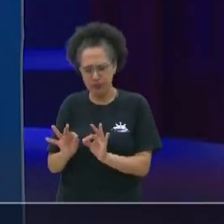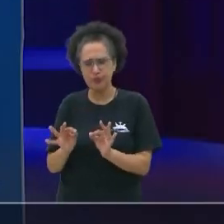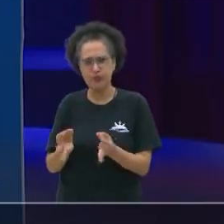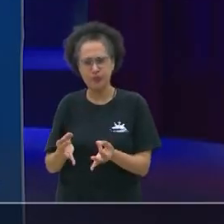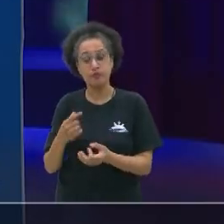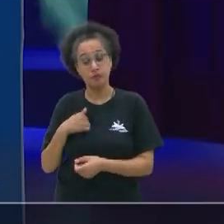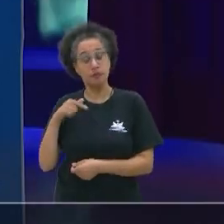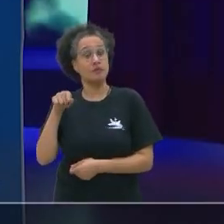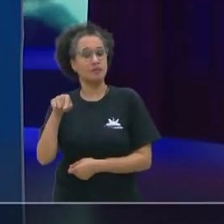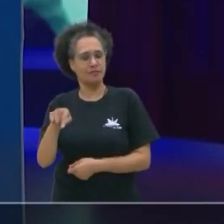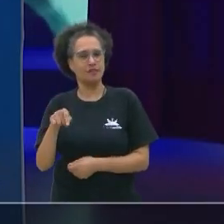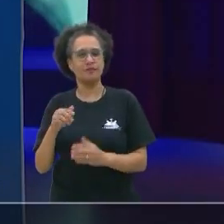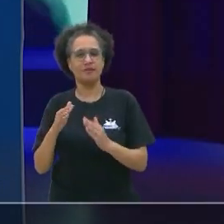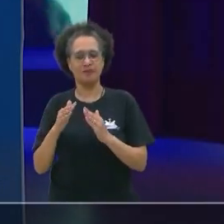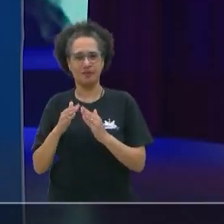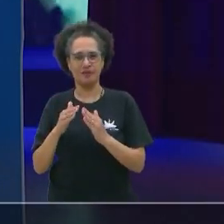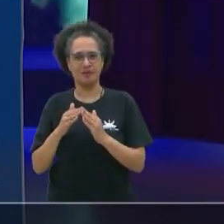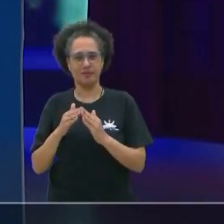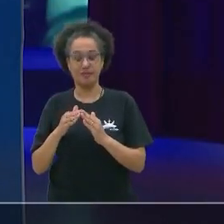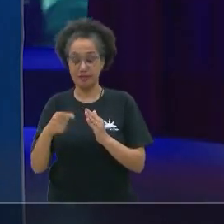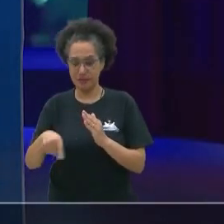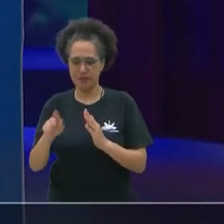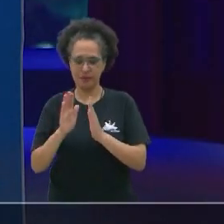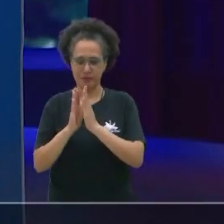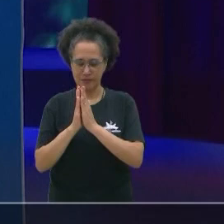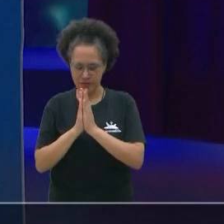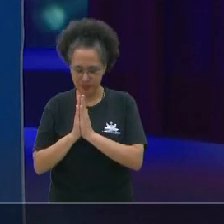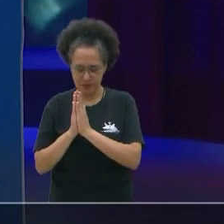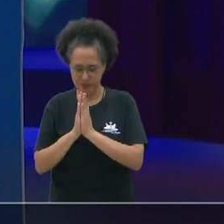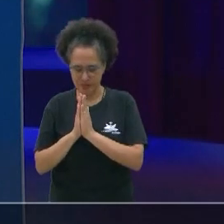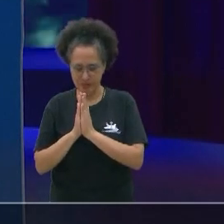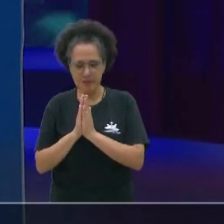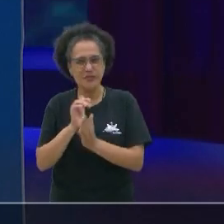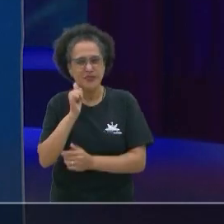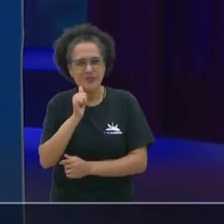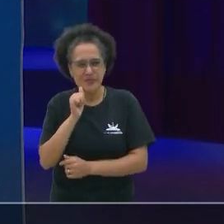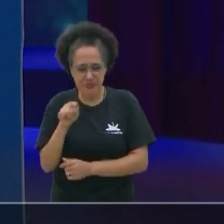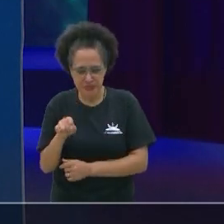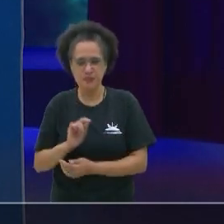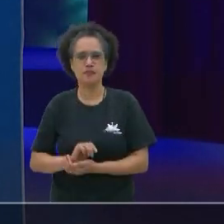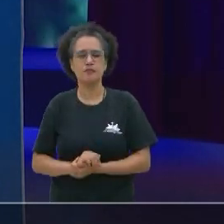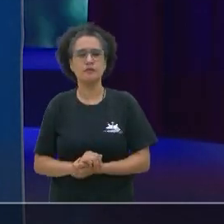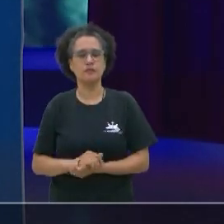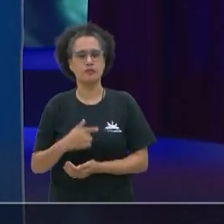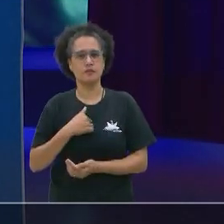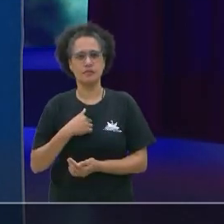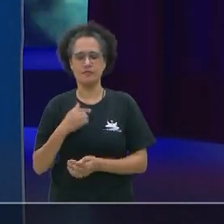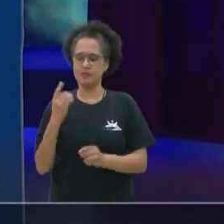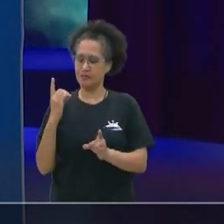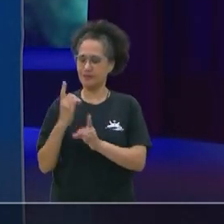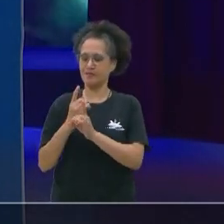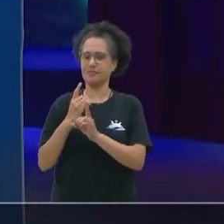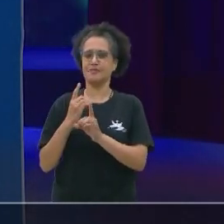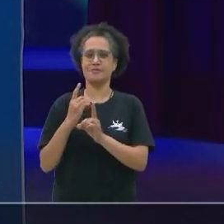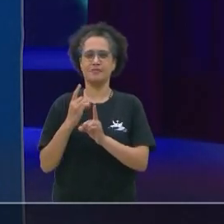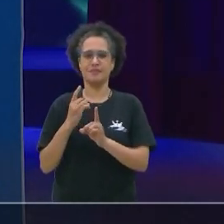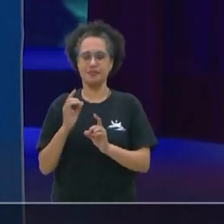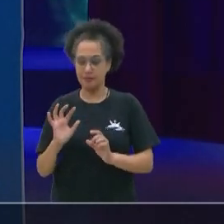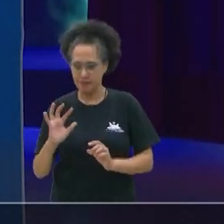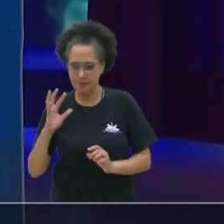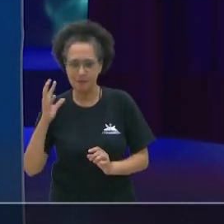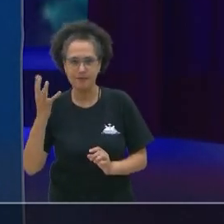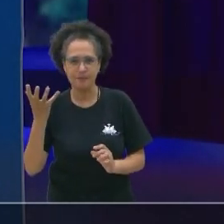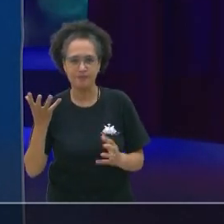e ali eu fui para rezar por ela. E me deparei de uma